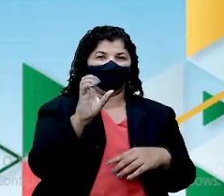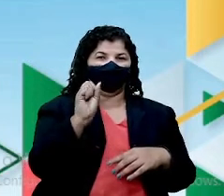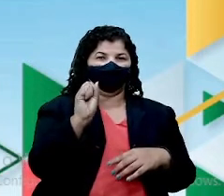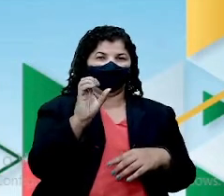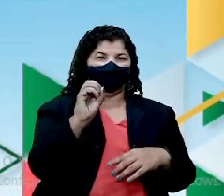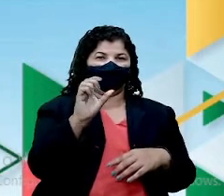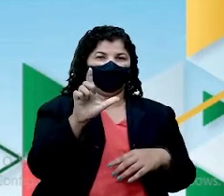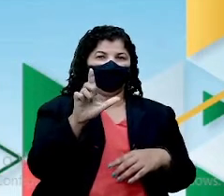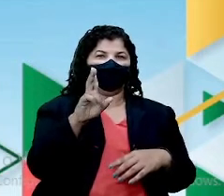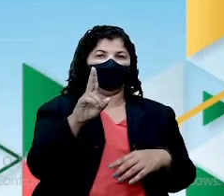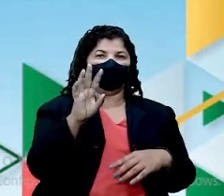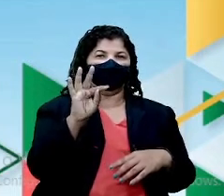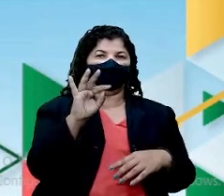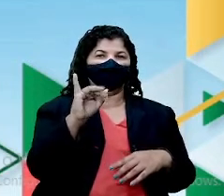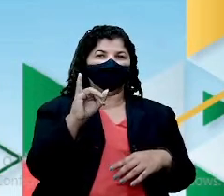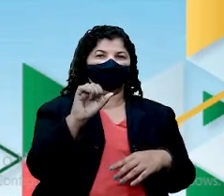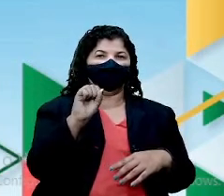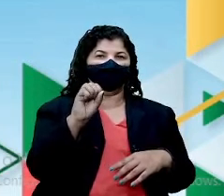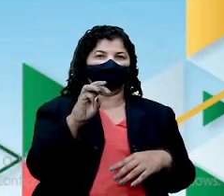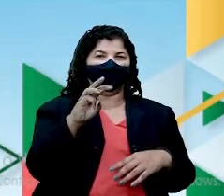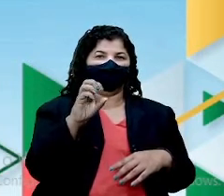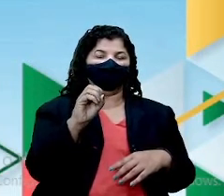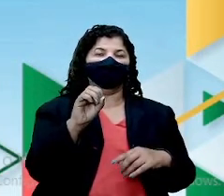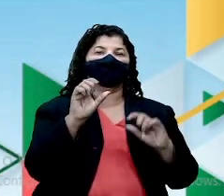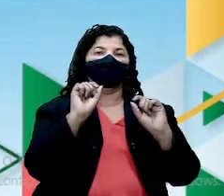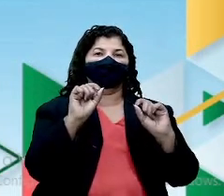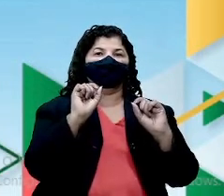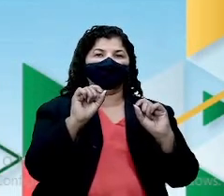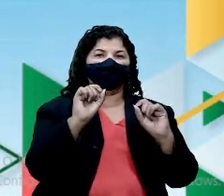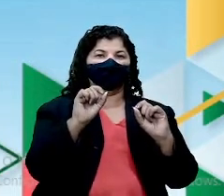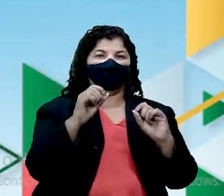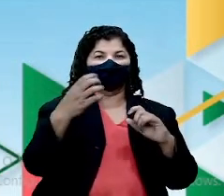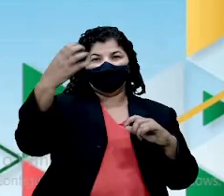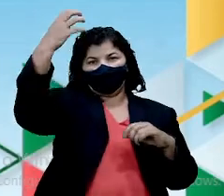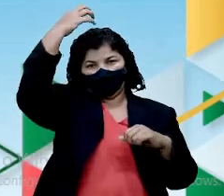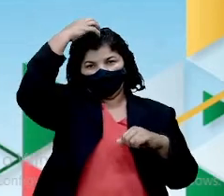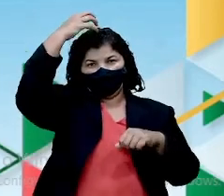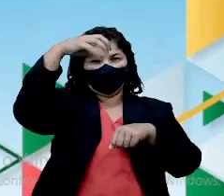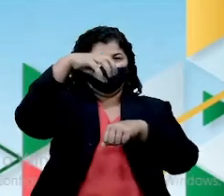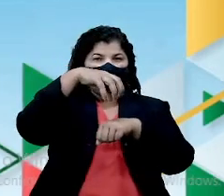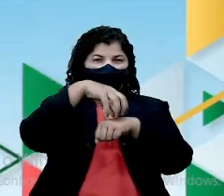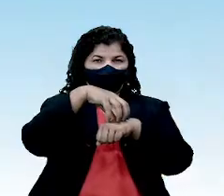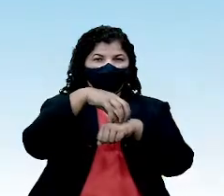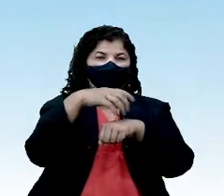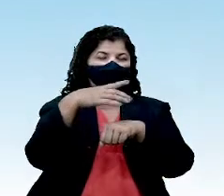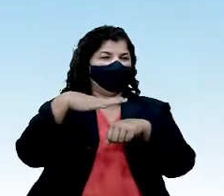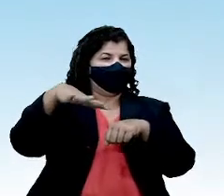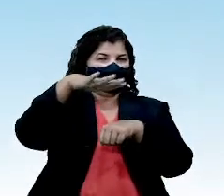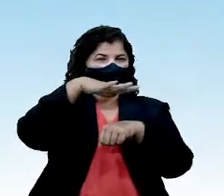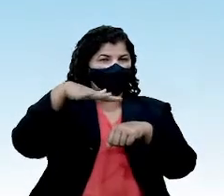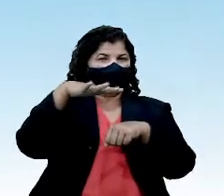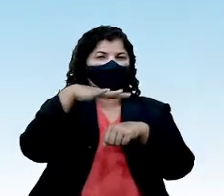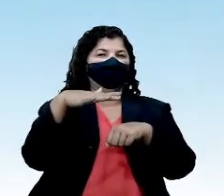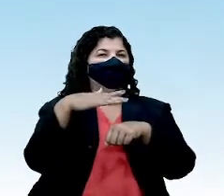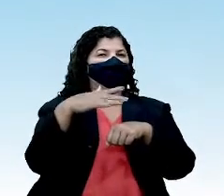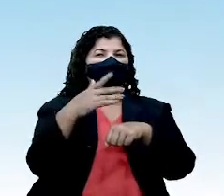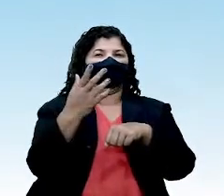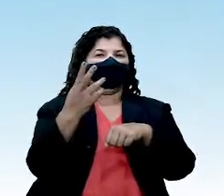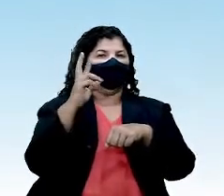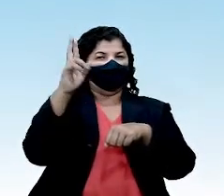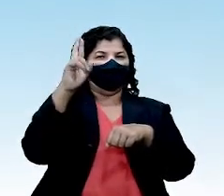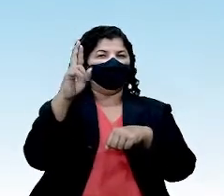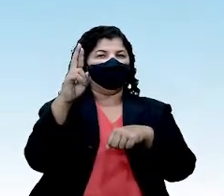Absoluto, quem é um absoluto? Eu quem? O rei, né? Então, o rei, o soberano, o absoluto. Então, eu